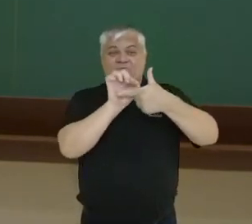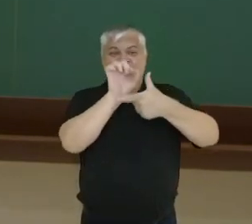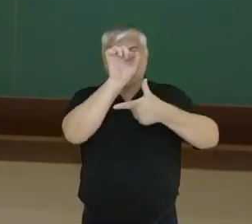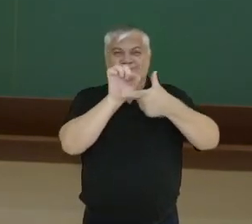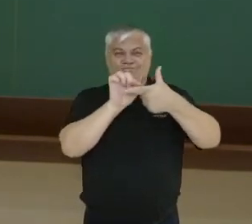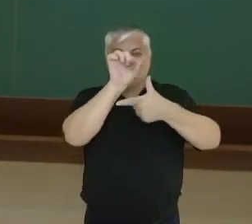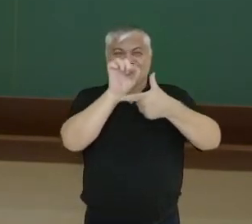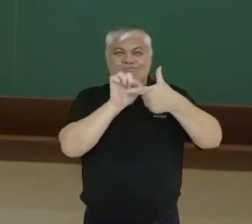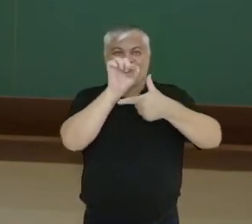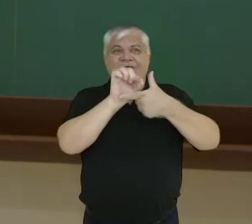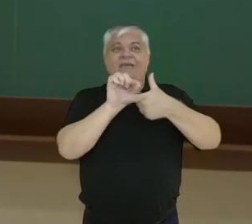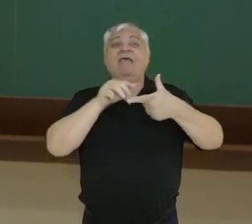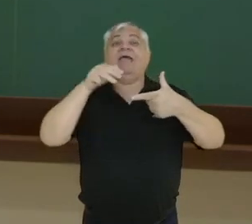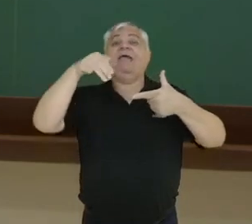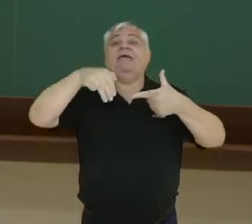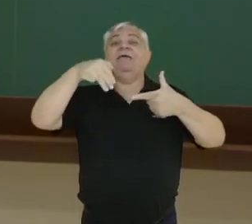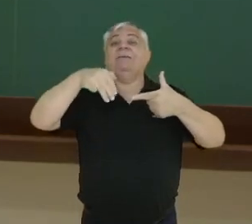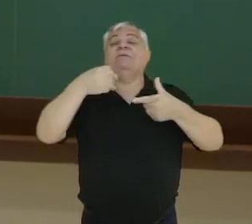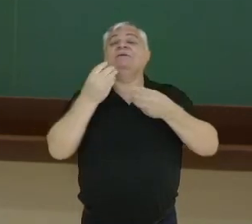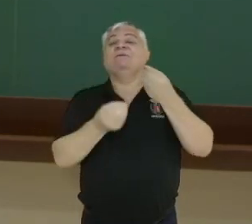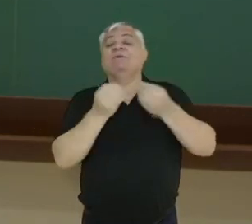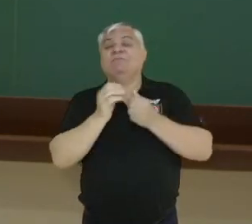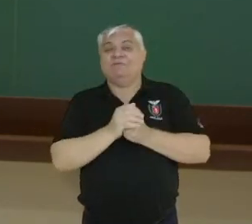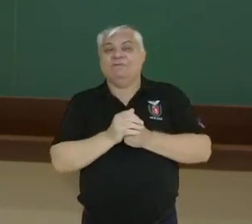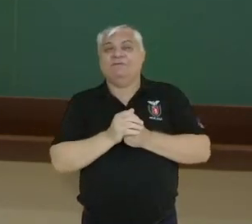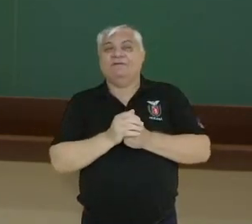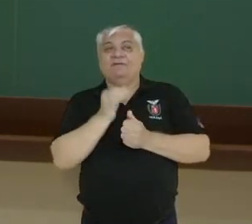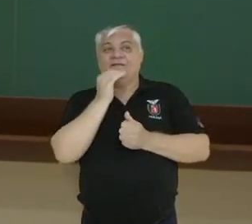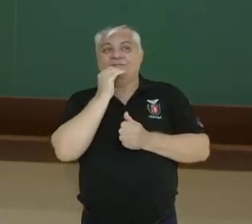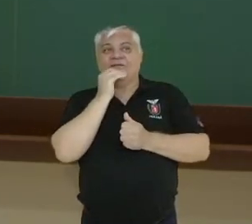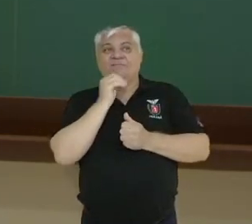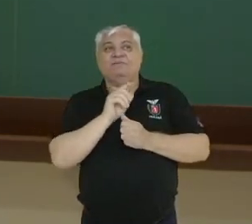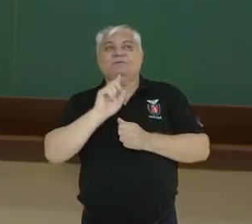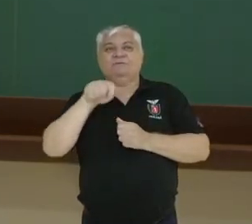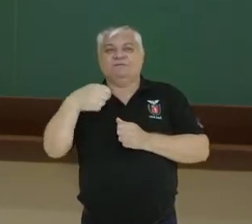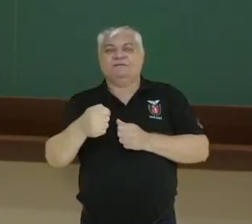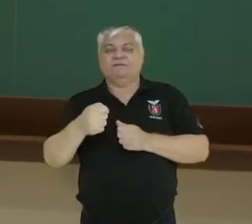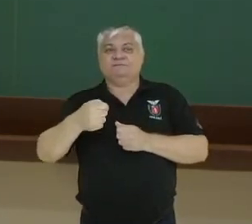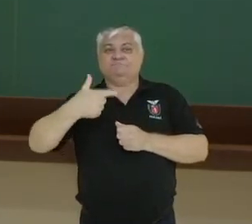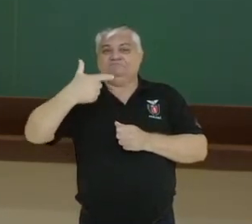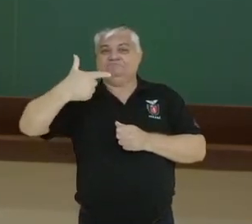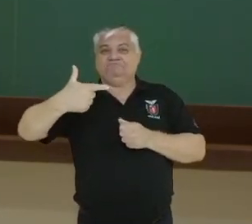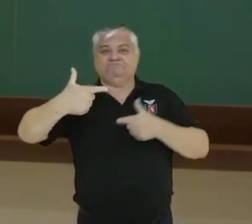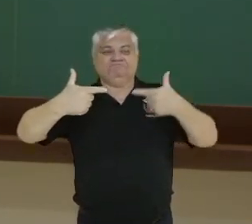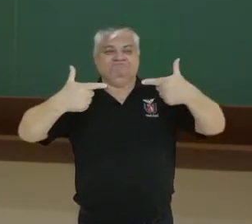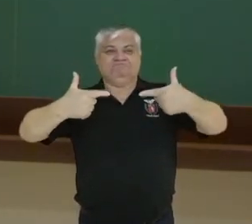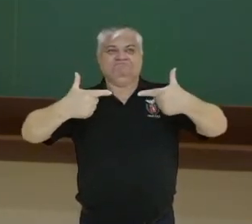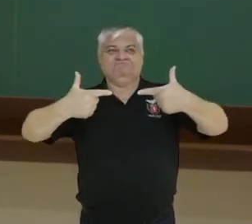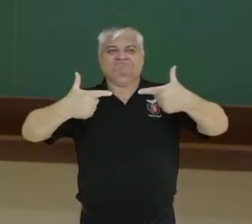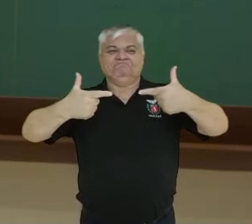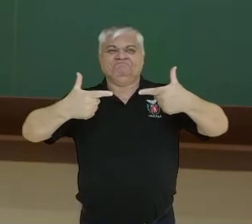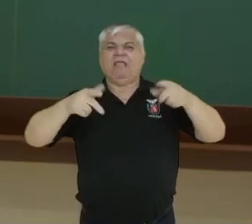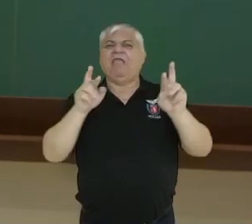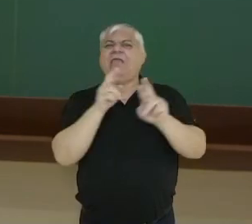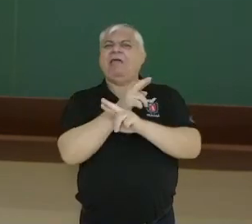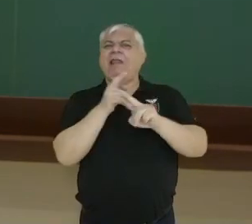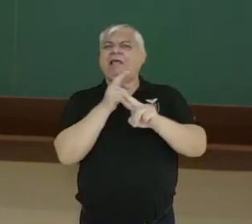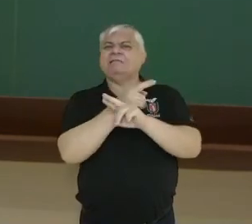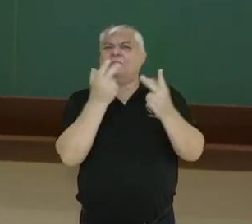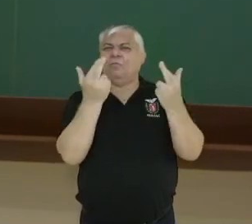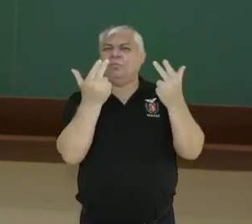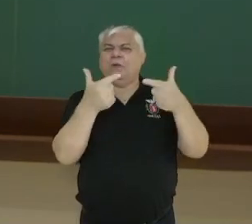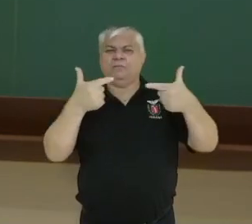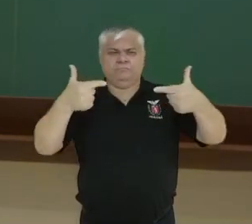com o M, em vez de usar o triângulo da esquerda, eu uso o triângulo da direita. Então, qual é a relação de semelhança deles